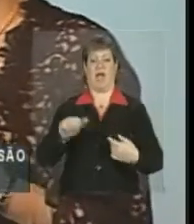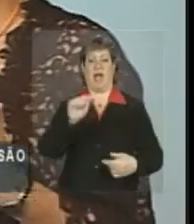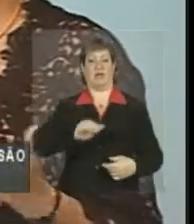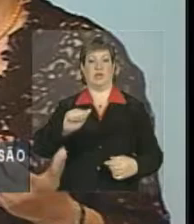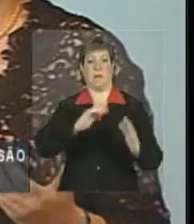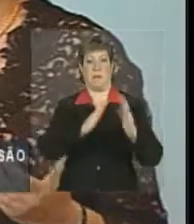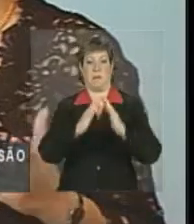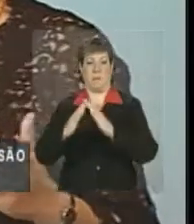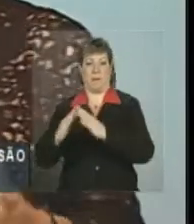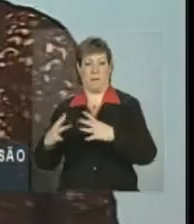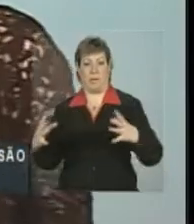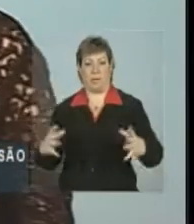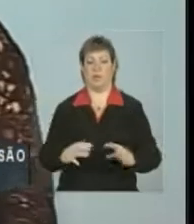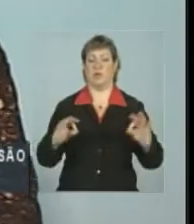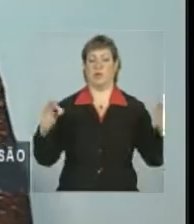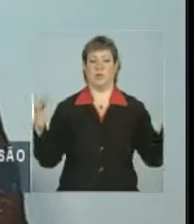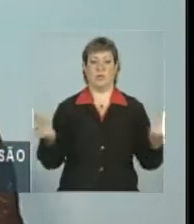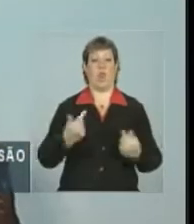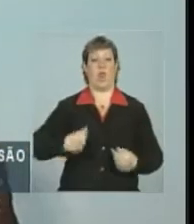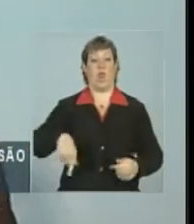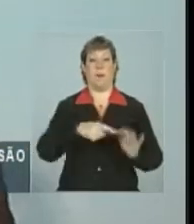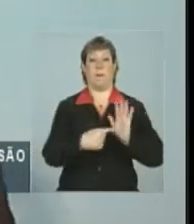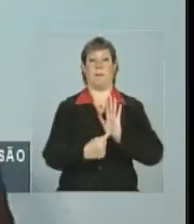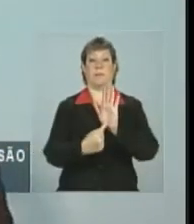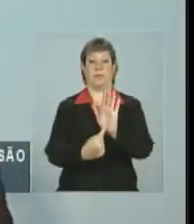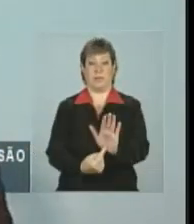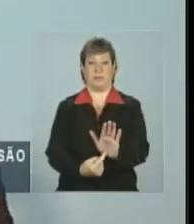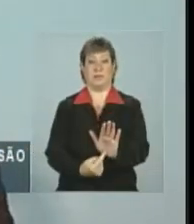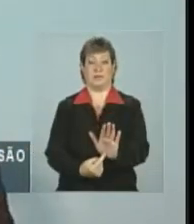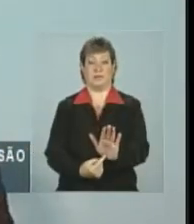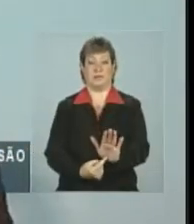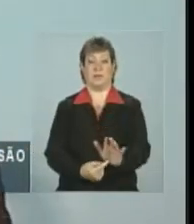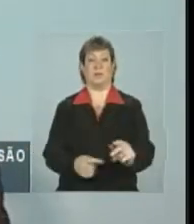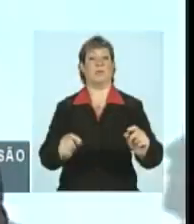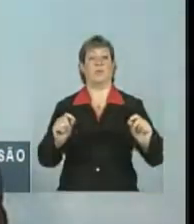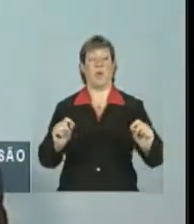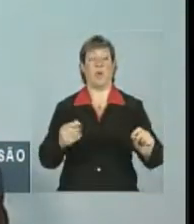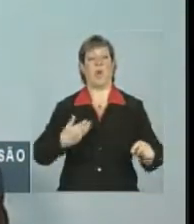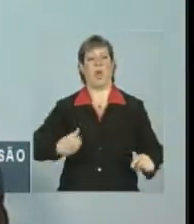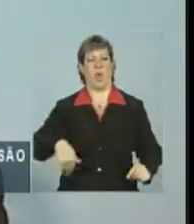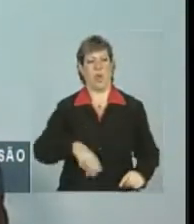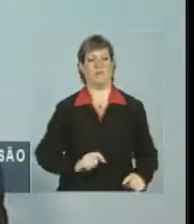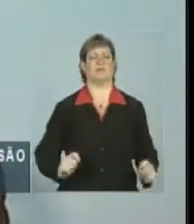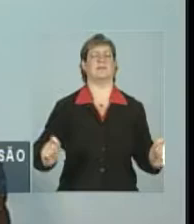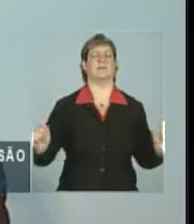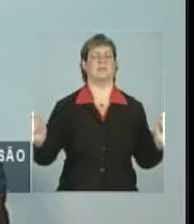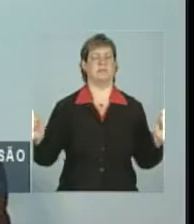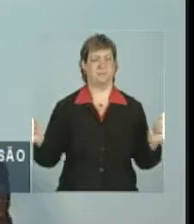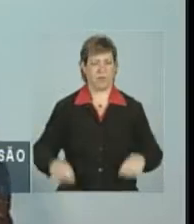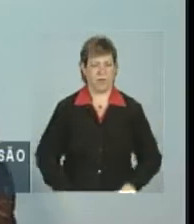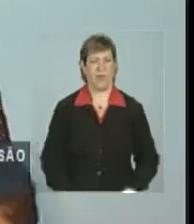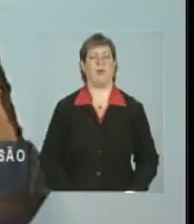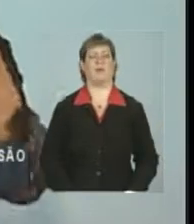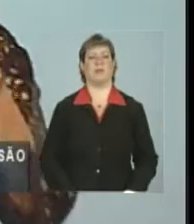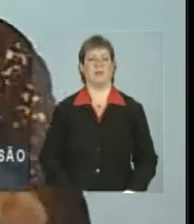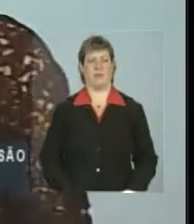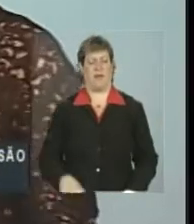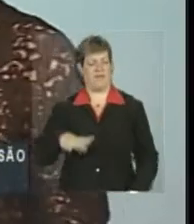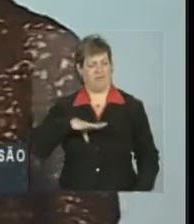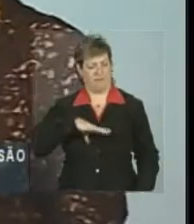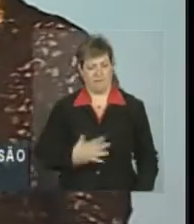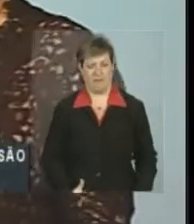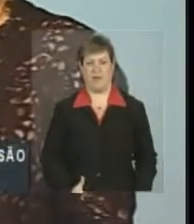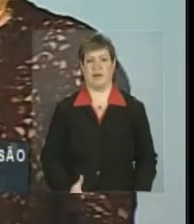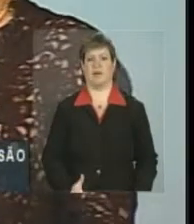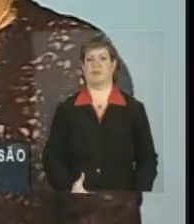moradores, nós mostramos que nós somos capazes de enfrentar